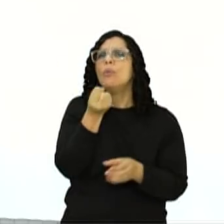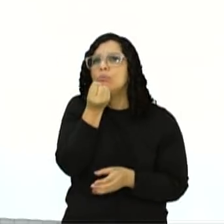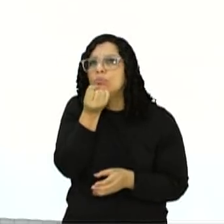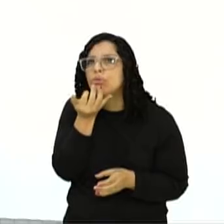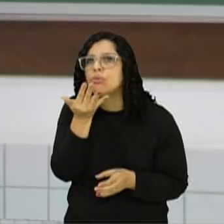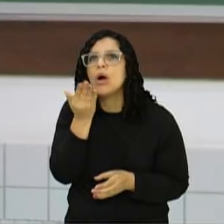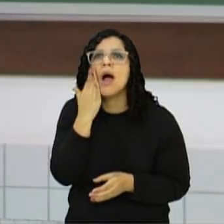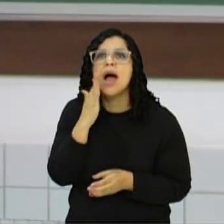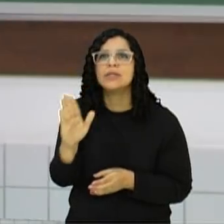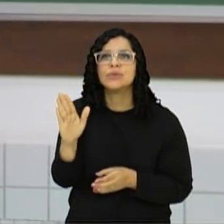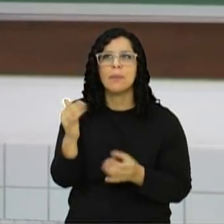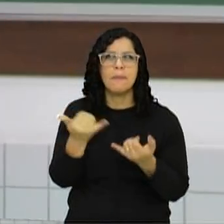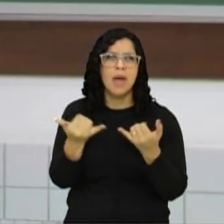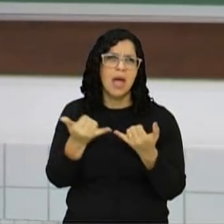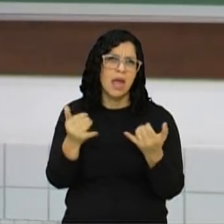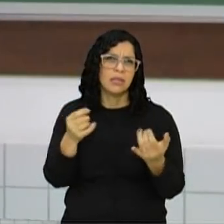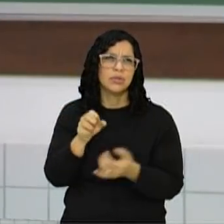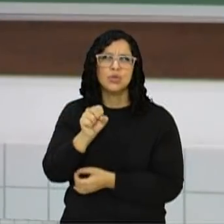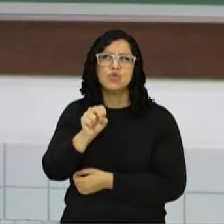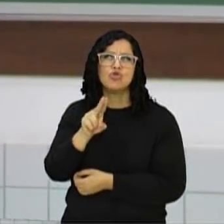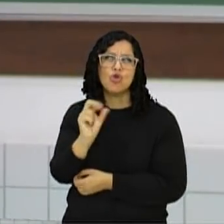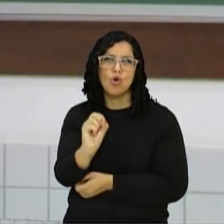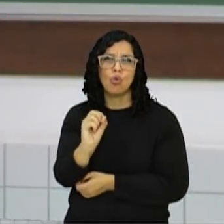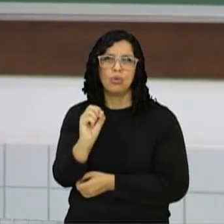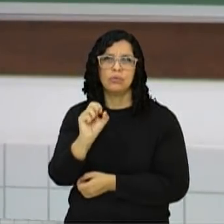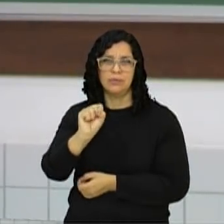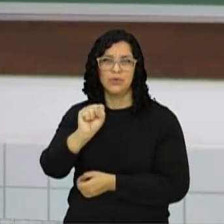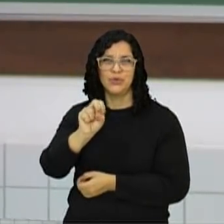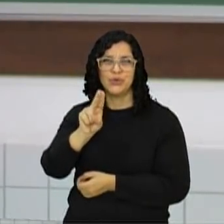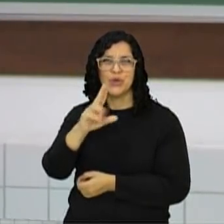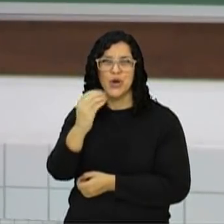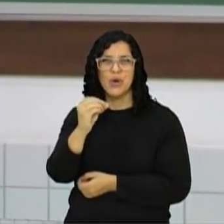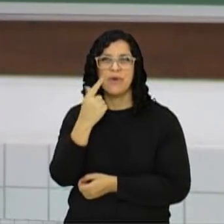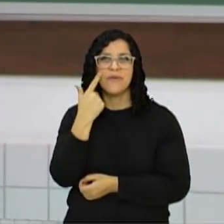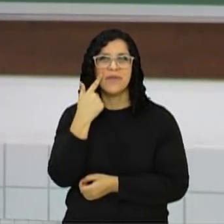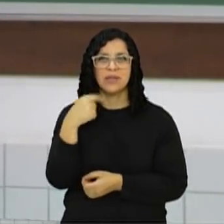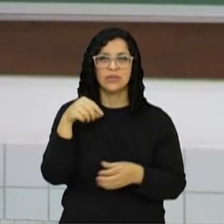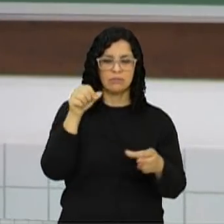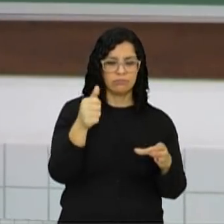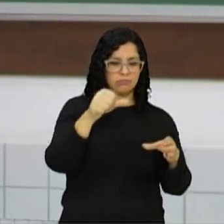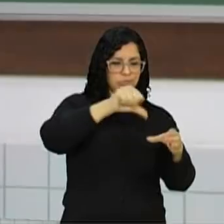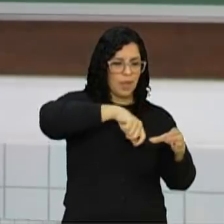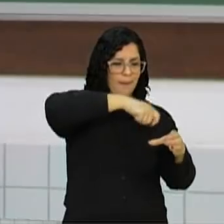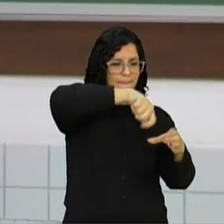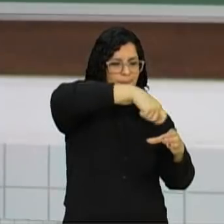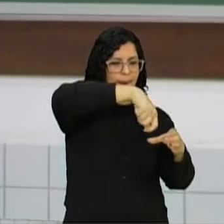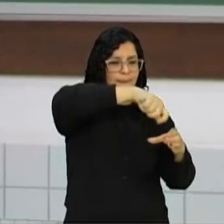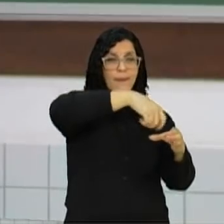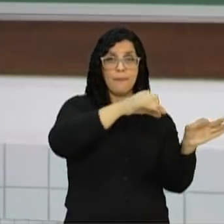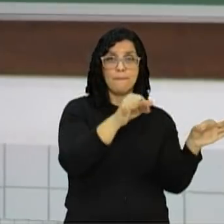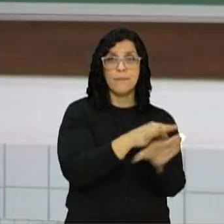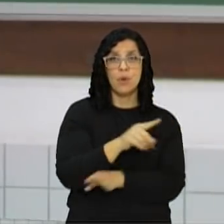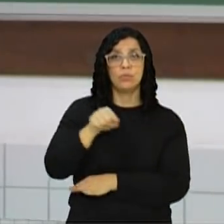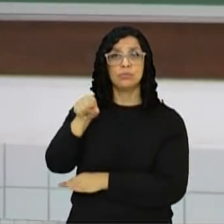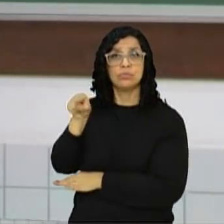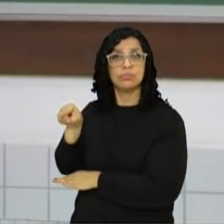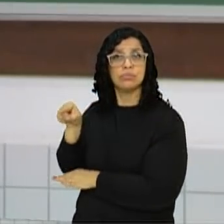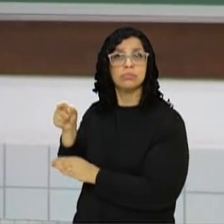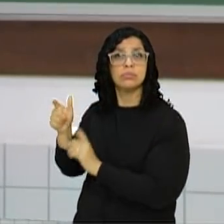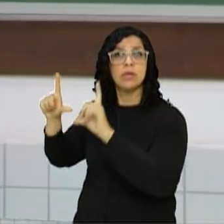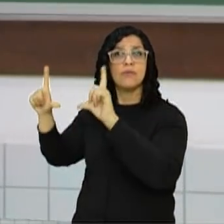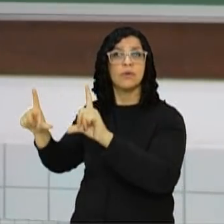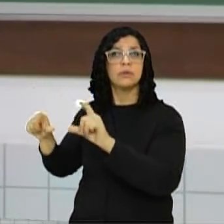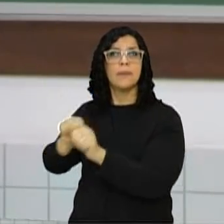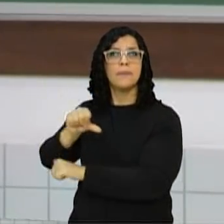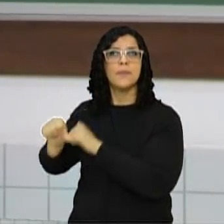azul, como se fosse um suco em pó. Vai fazer um suco. Observem, após colocar esse pozinho azul, a